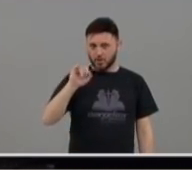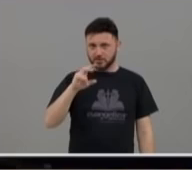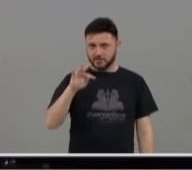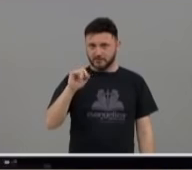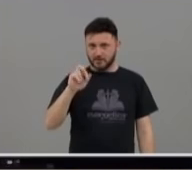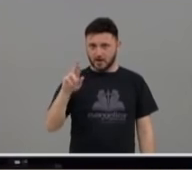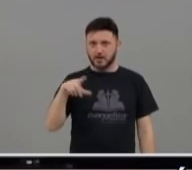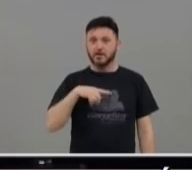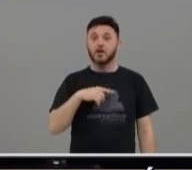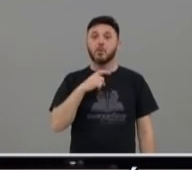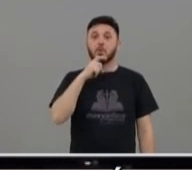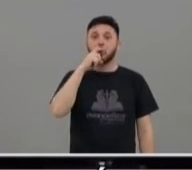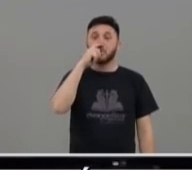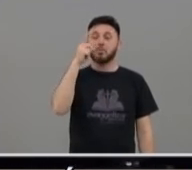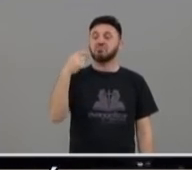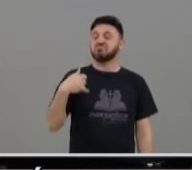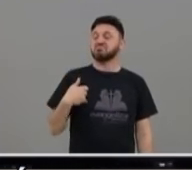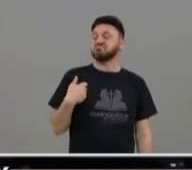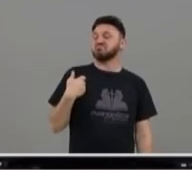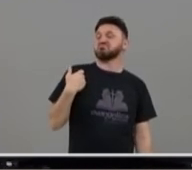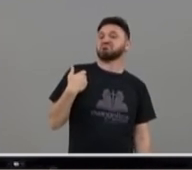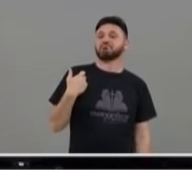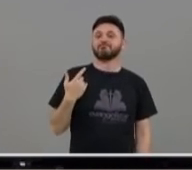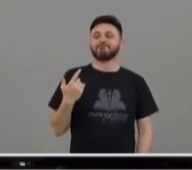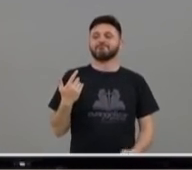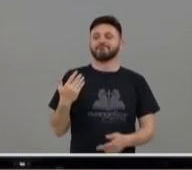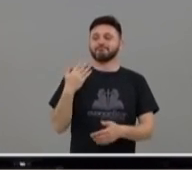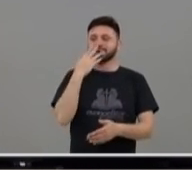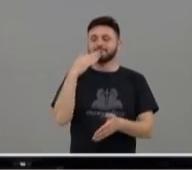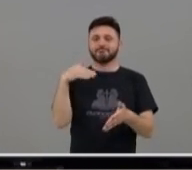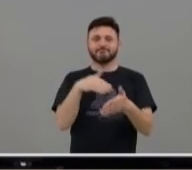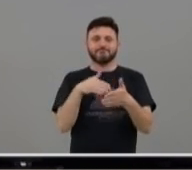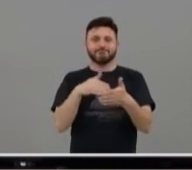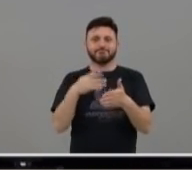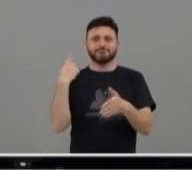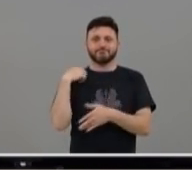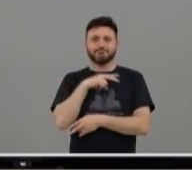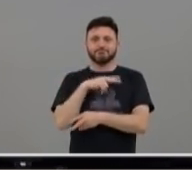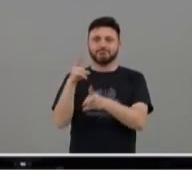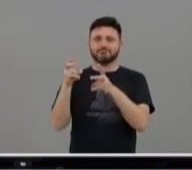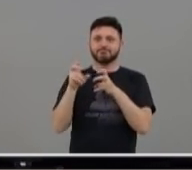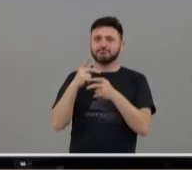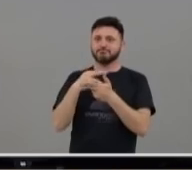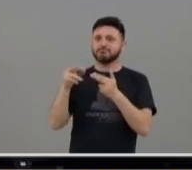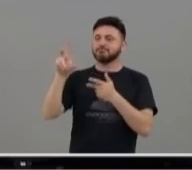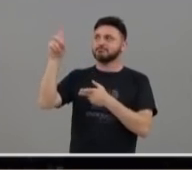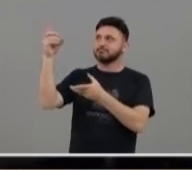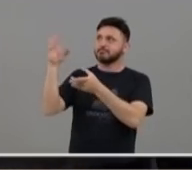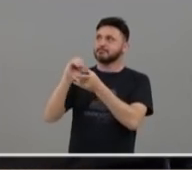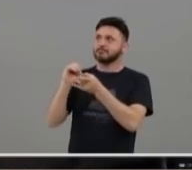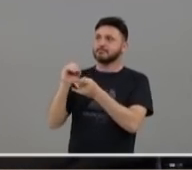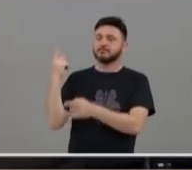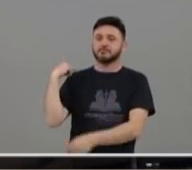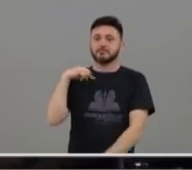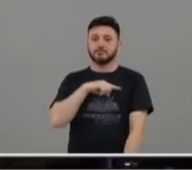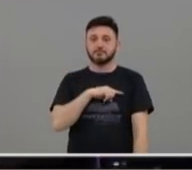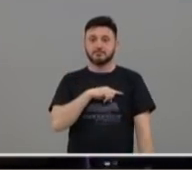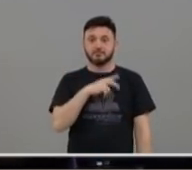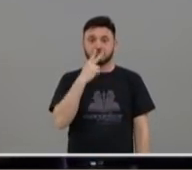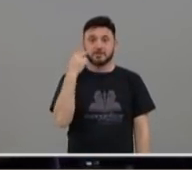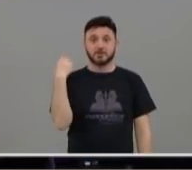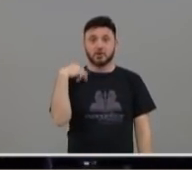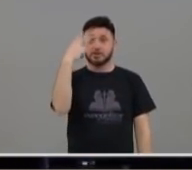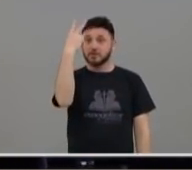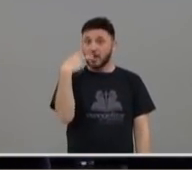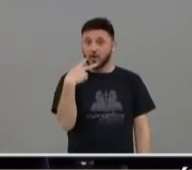queda. O orgulho, ele nos impede de perceber aquilo que Deus quer fazer em nós. O orgulho, ele nos cega e nos tira